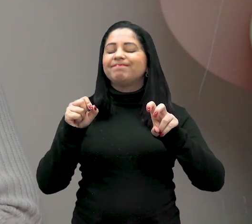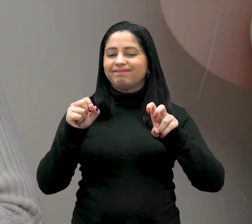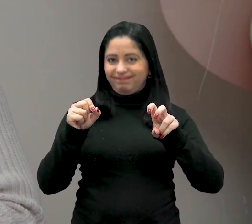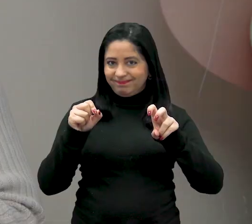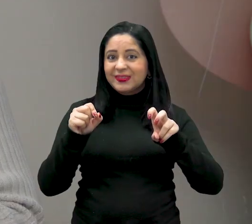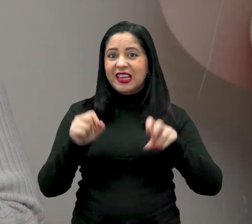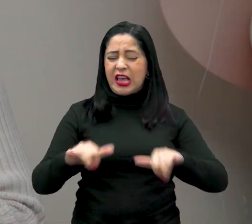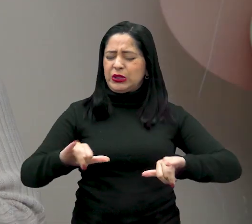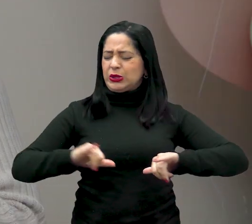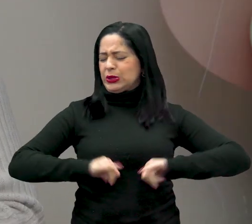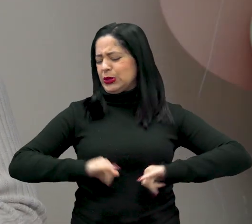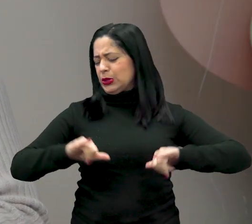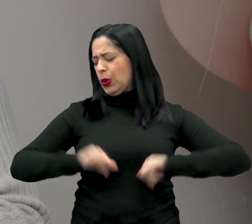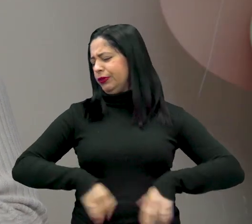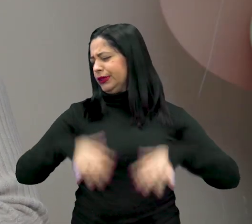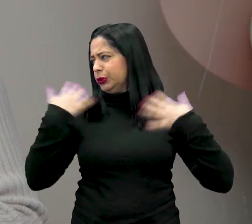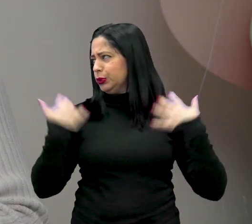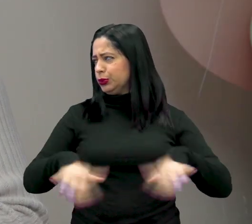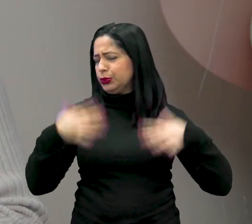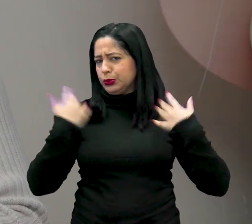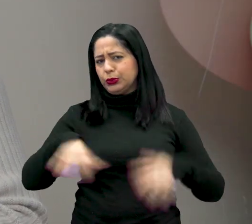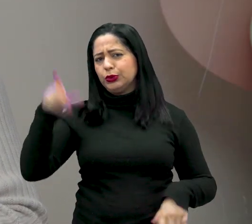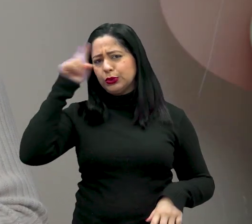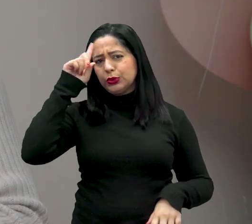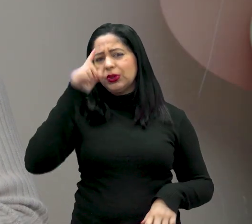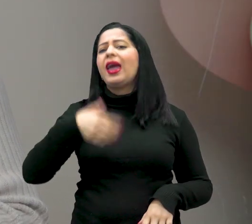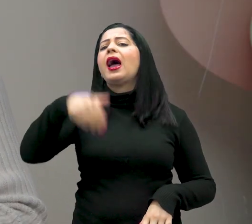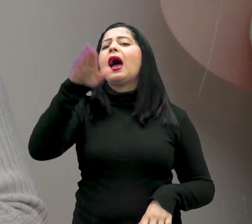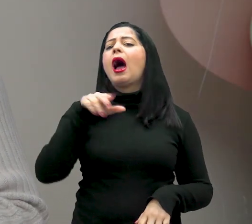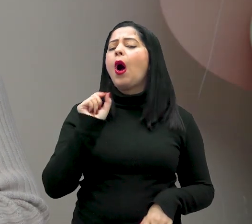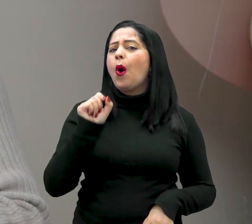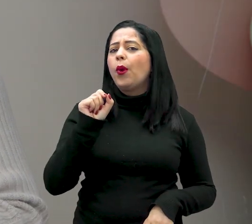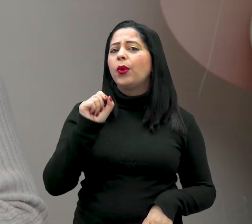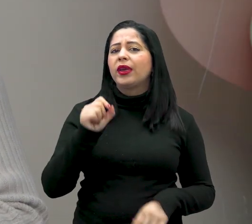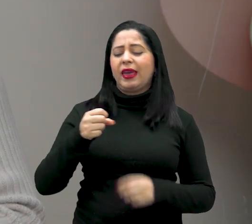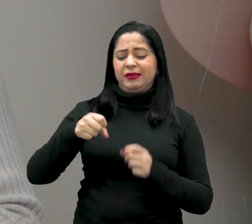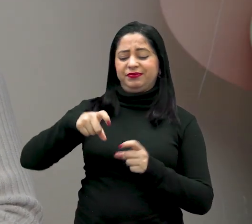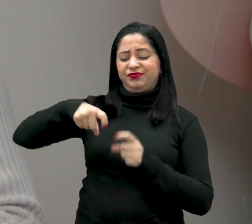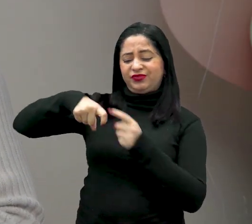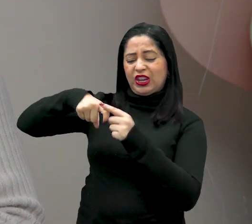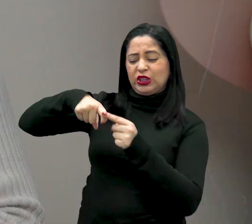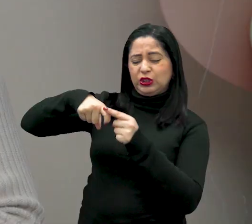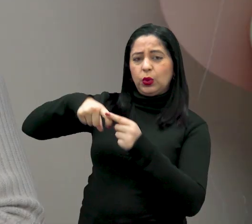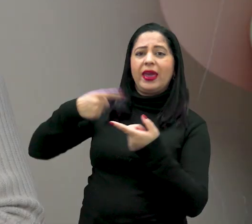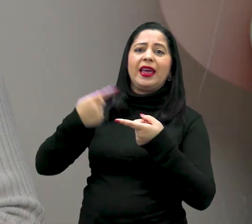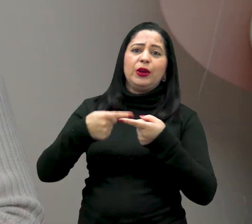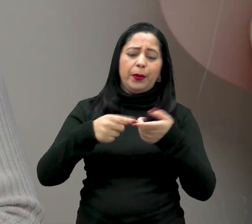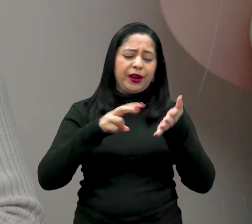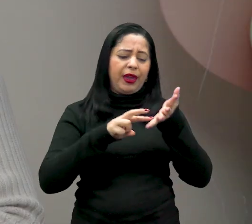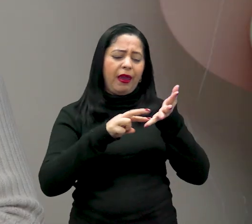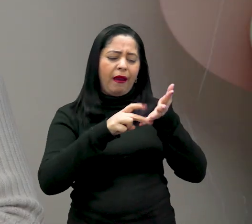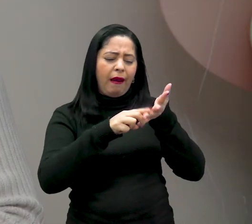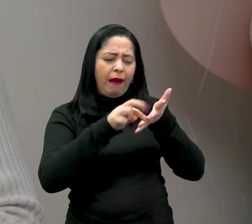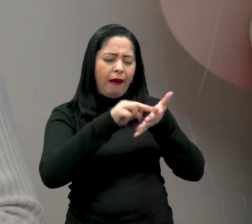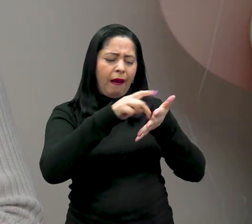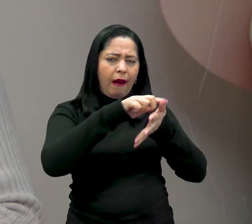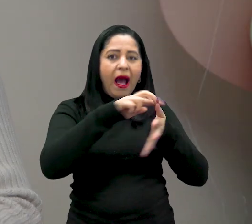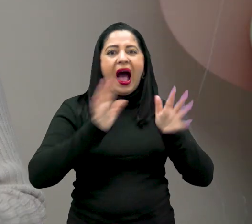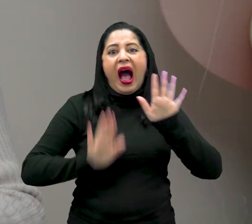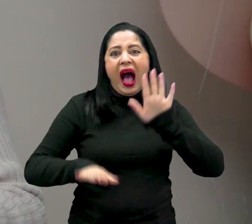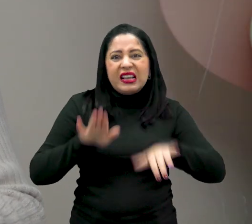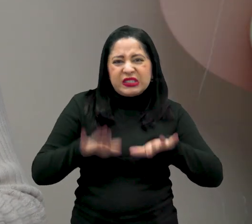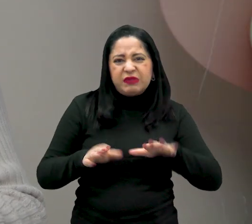que, olha, mais sofrem no dia a dia, no cotidiano. Eu tô falando dos joelhos. É subindo a escada, é carregando